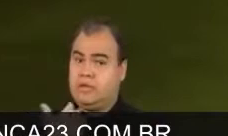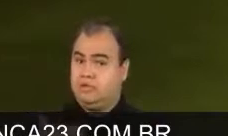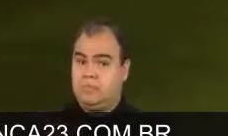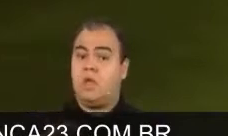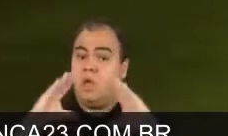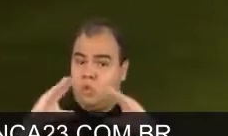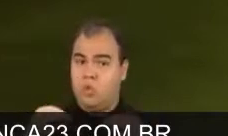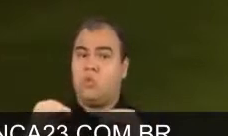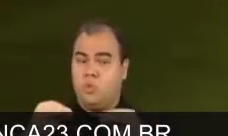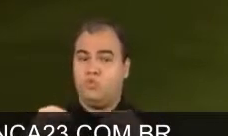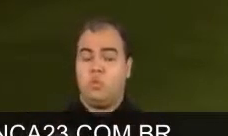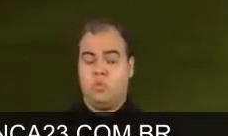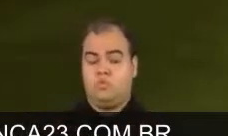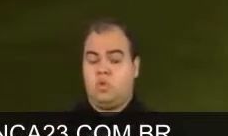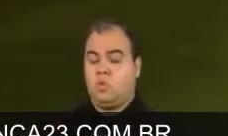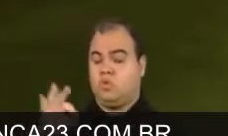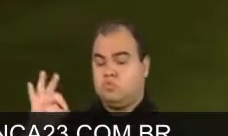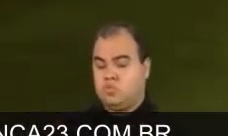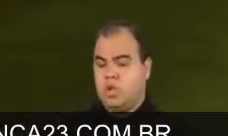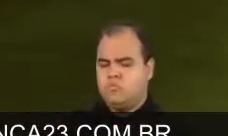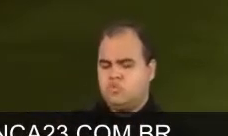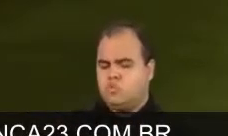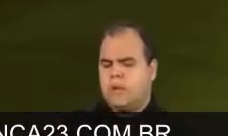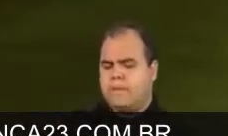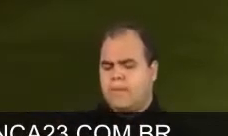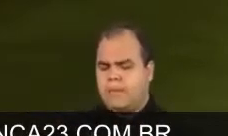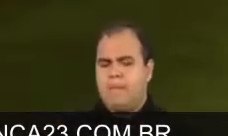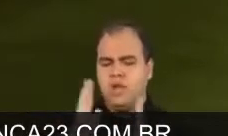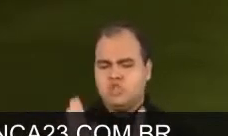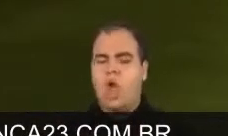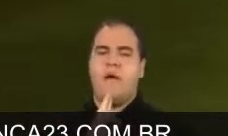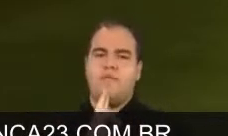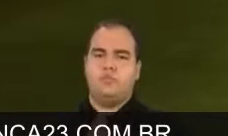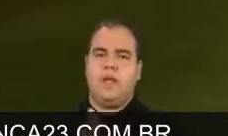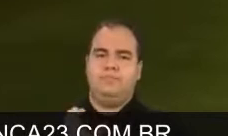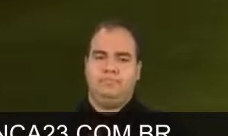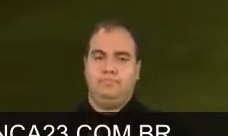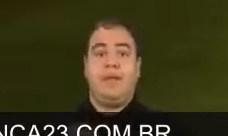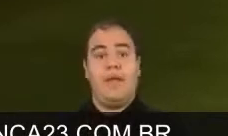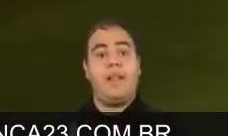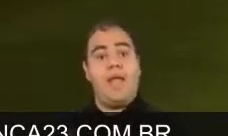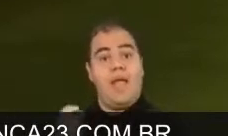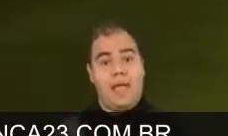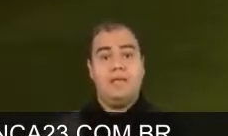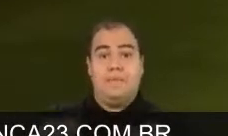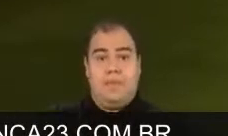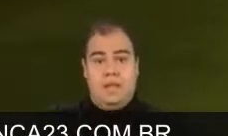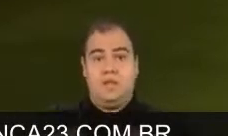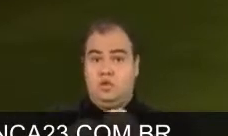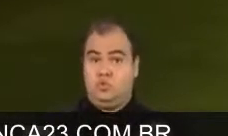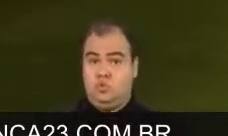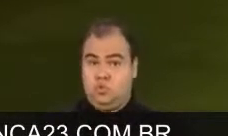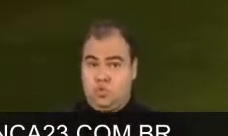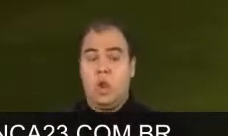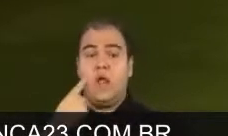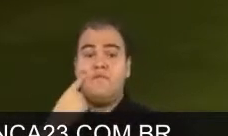noite, quando 92% das urnas estavam apuradas. O ex-ministro da Infraestrutura concorreu ao cargo depois